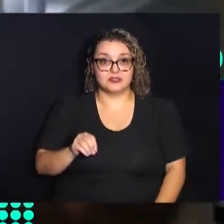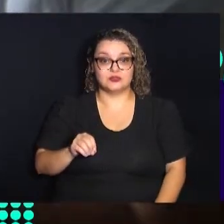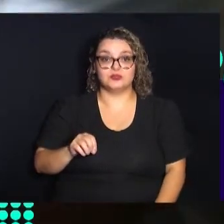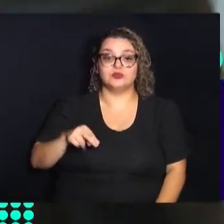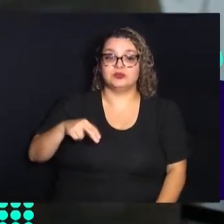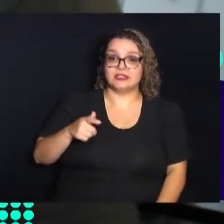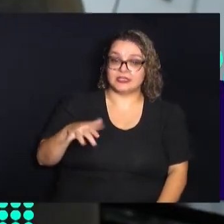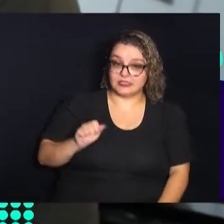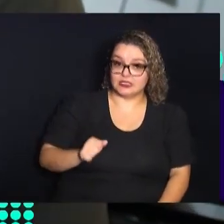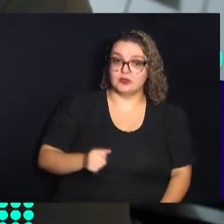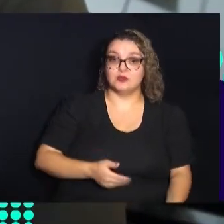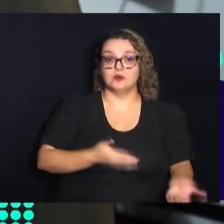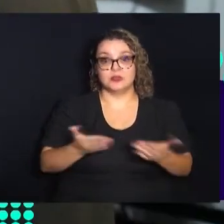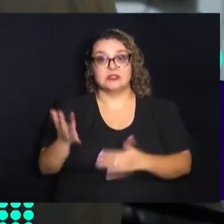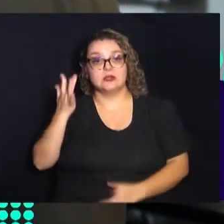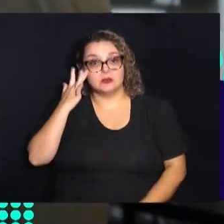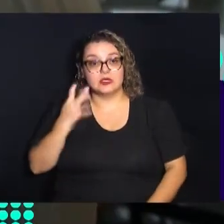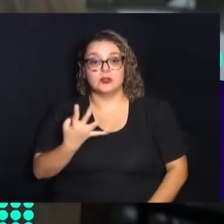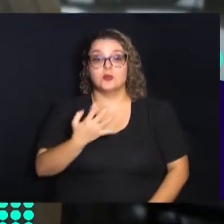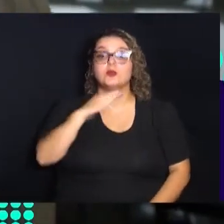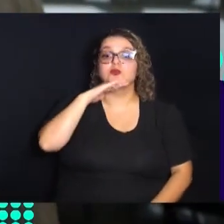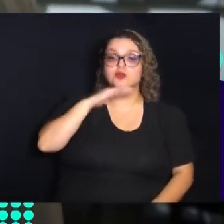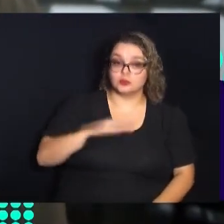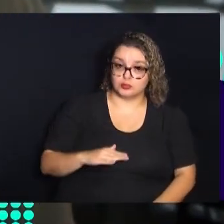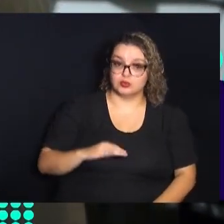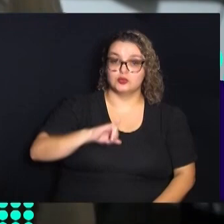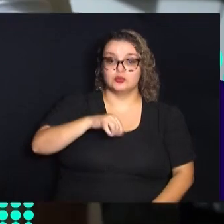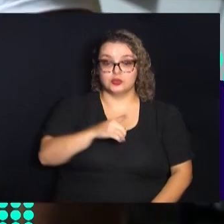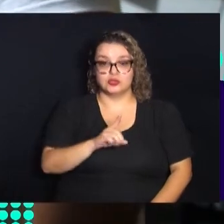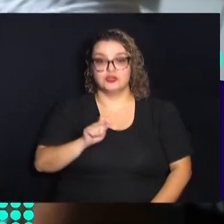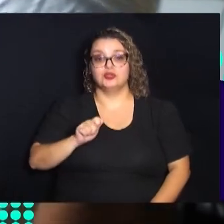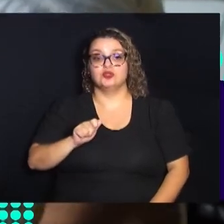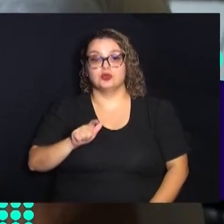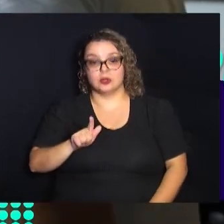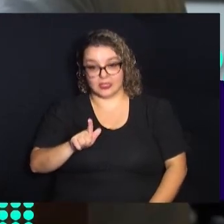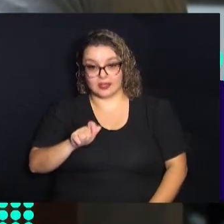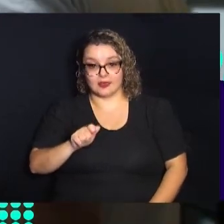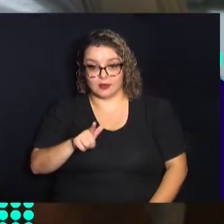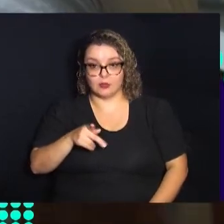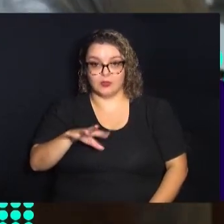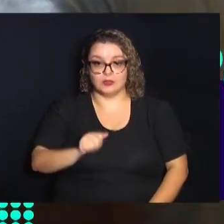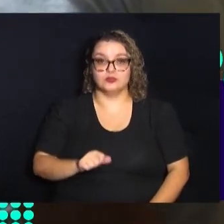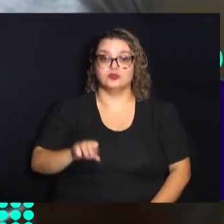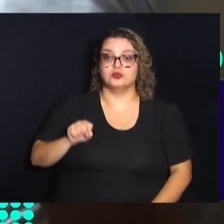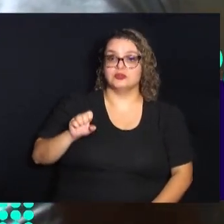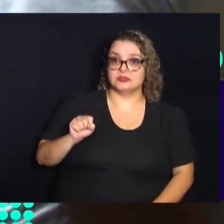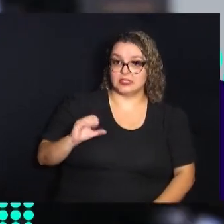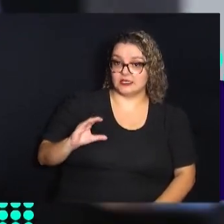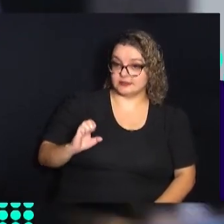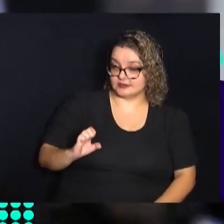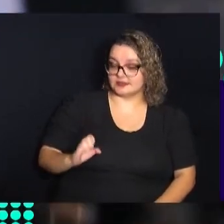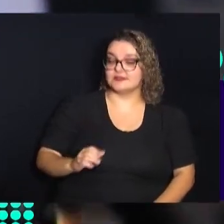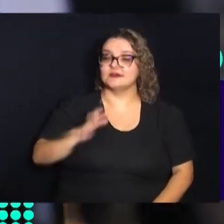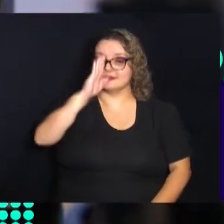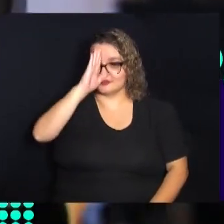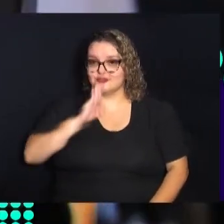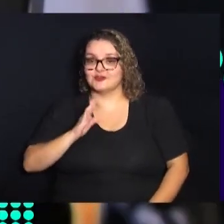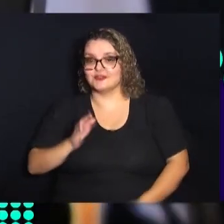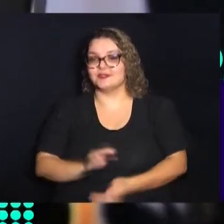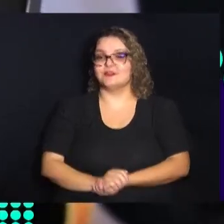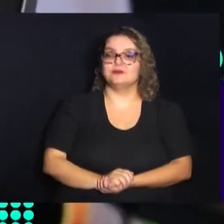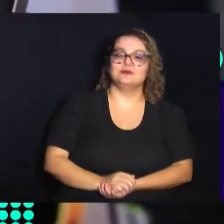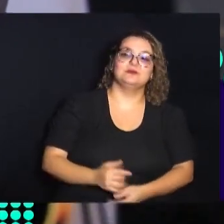Fernando Negrão se apresenta amanhã às 4 da tarde no Jardim do Galpão, no Sesc Campinas.